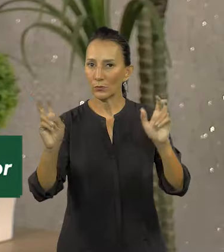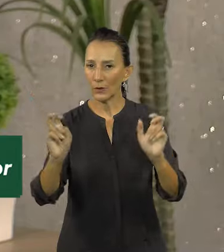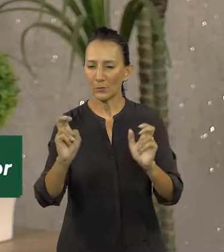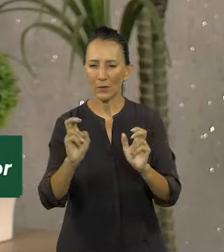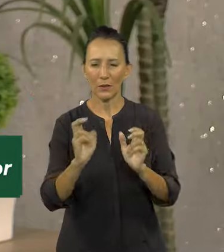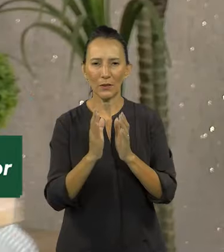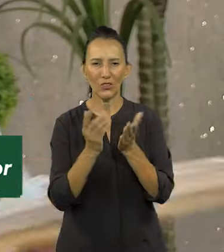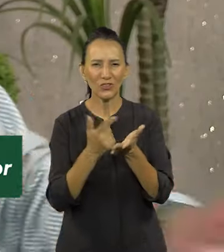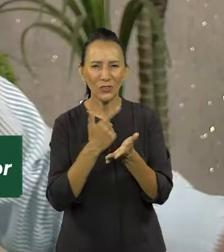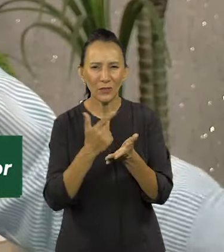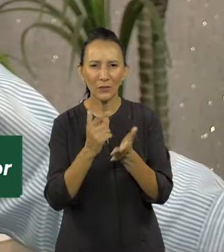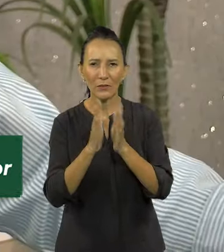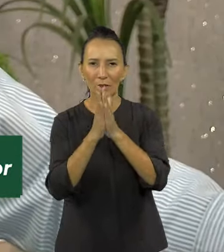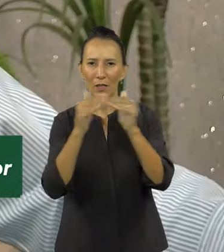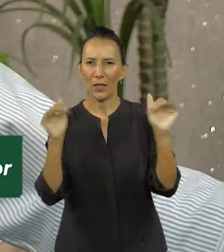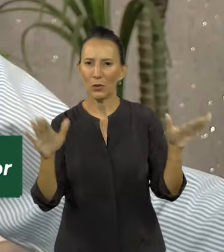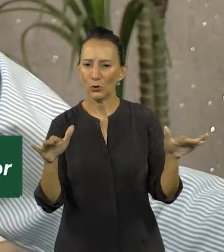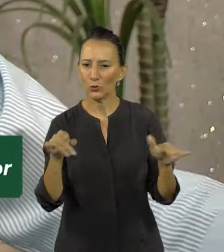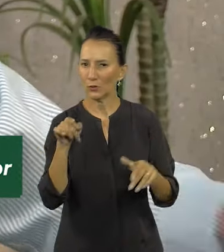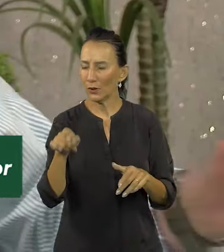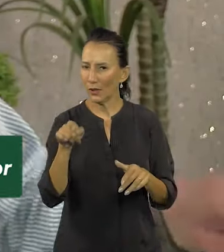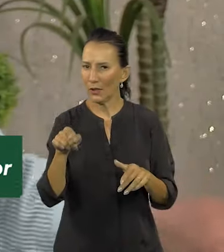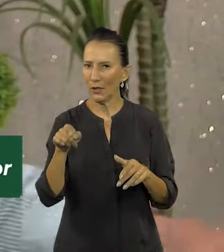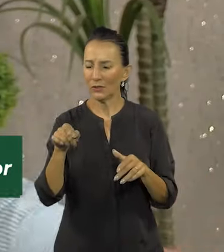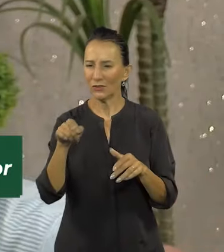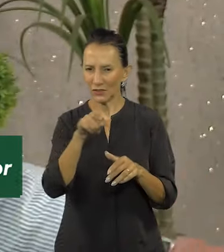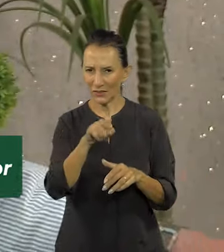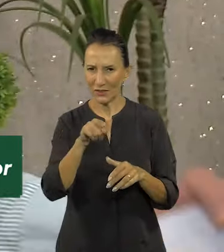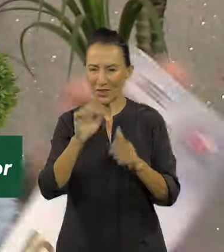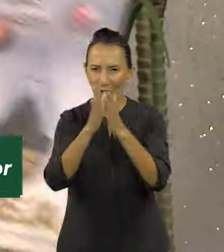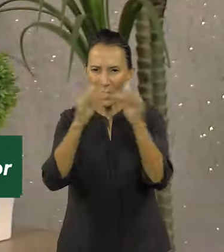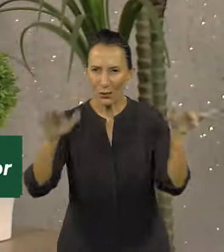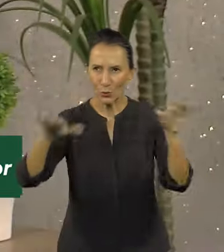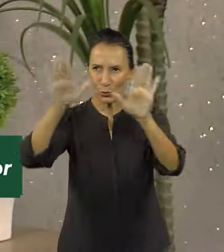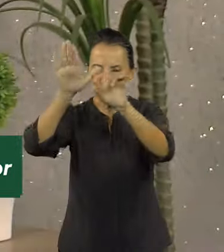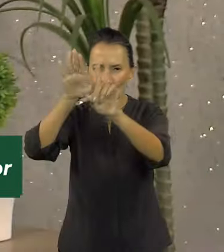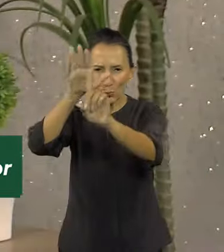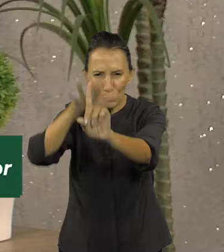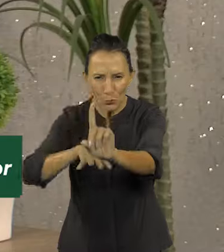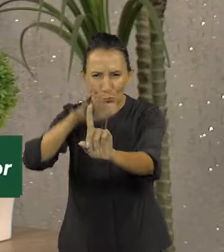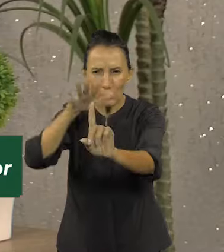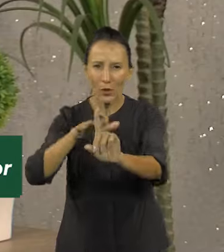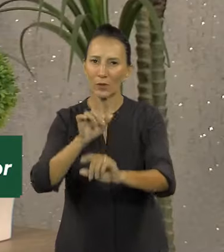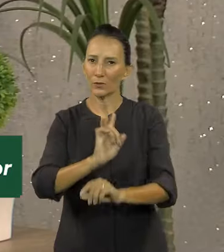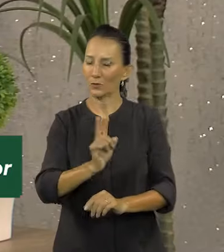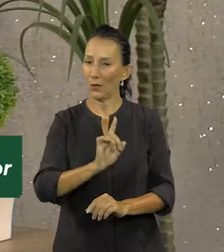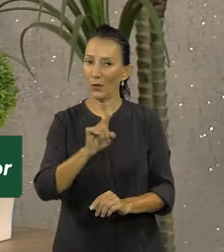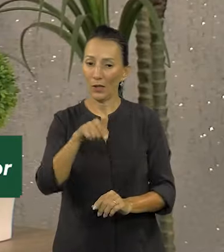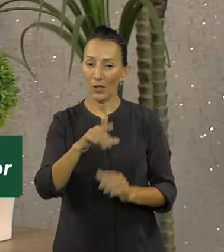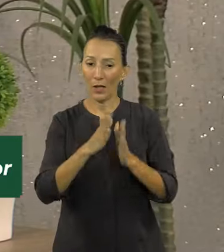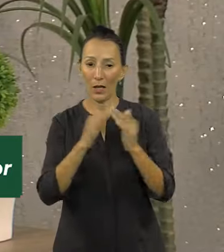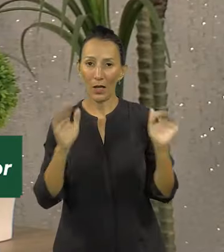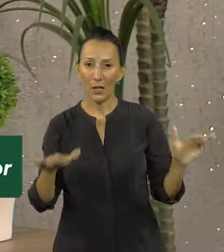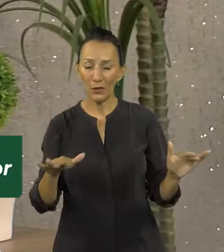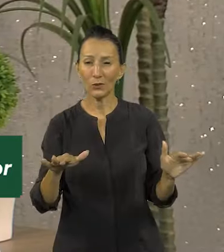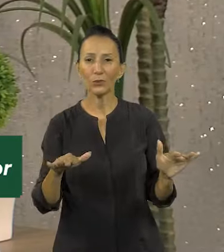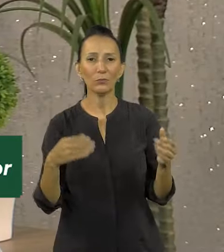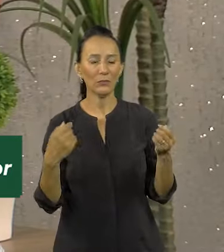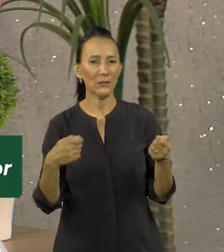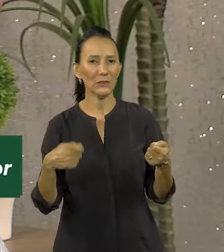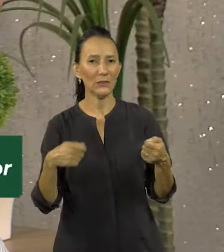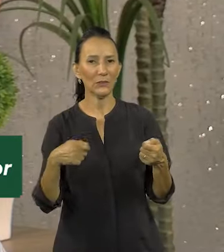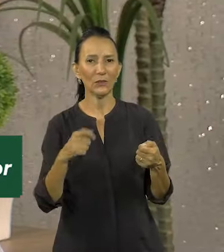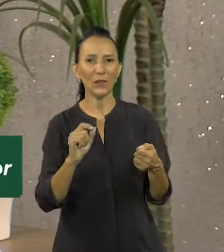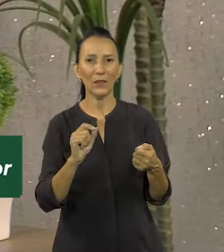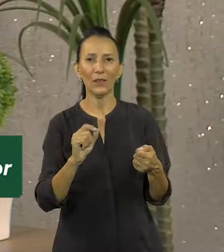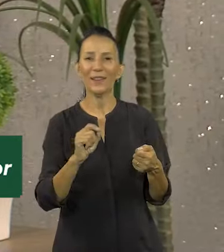ministros de Deus em favor dos que hão de herdar a salvação uma igreja como deve nascer uma igreja